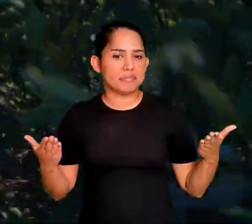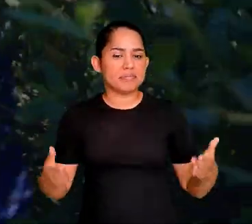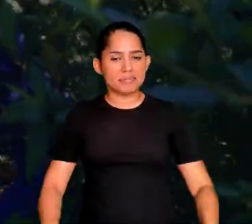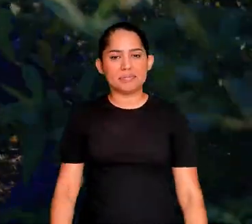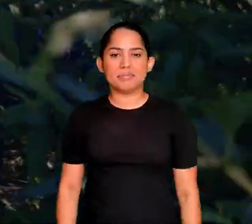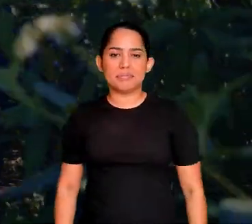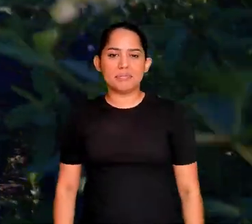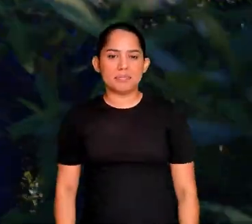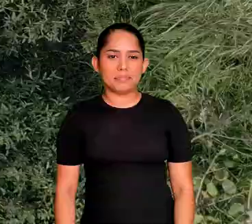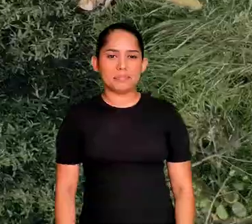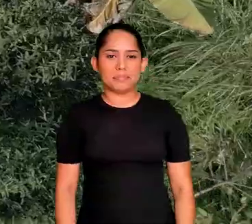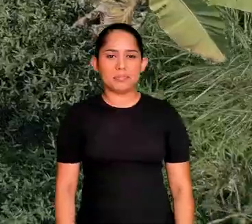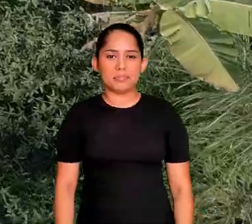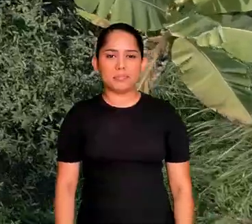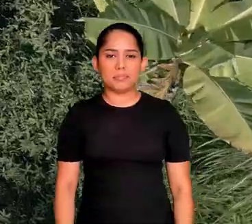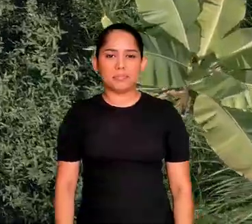a agrofloresta.